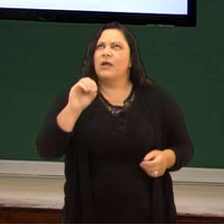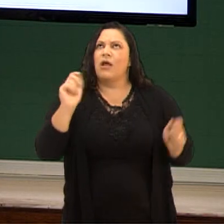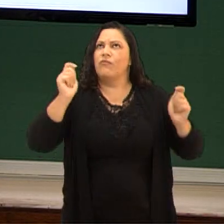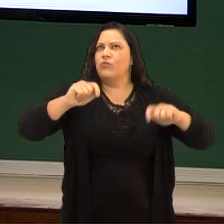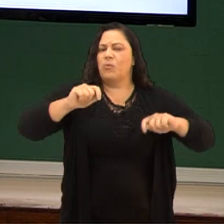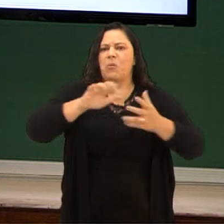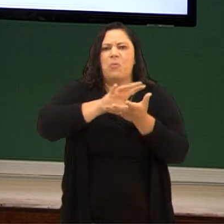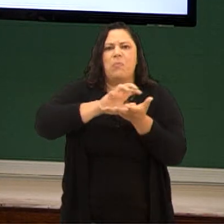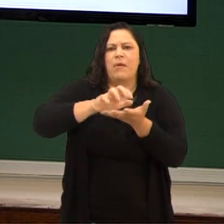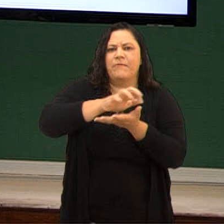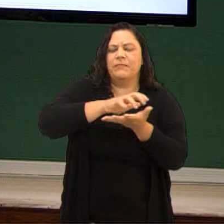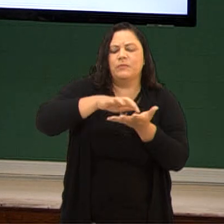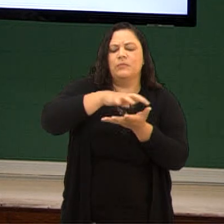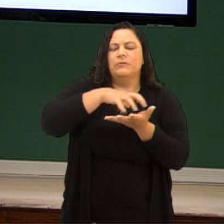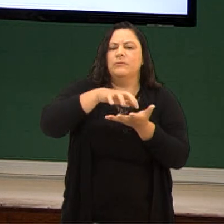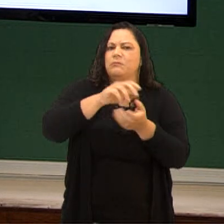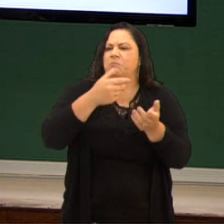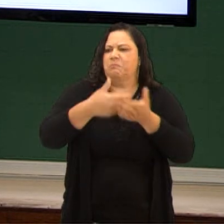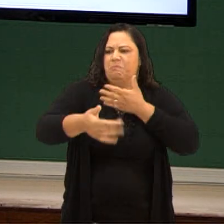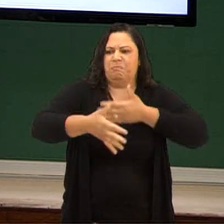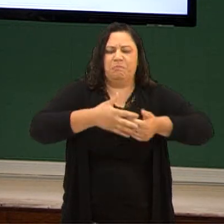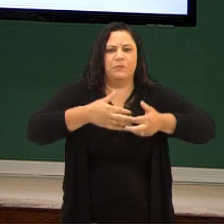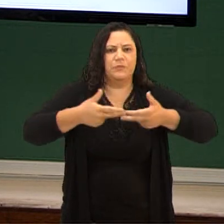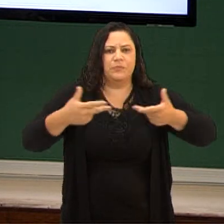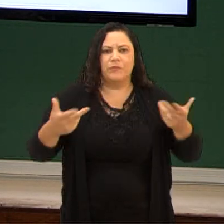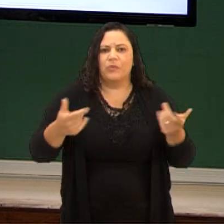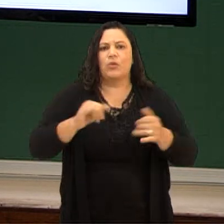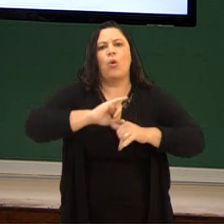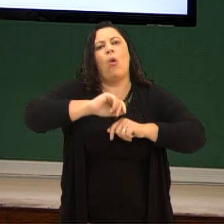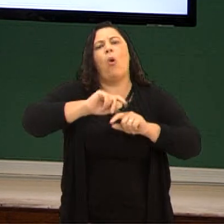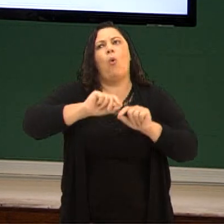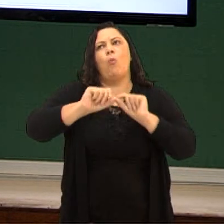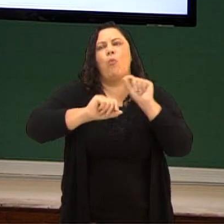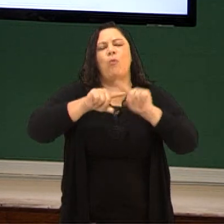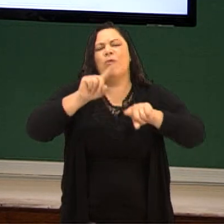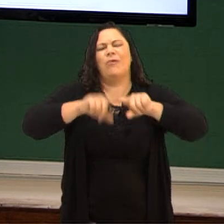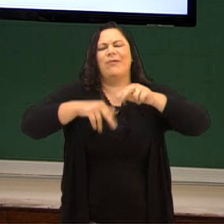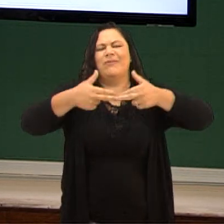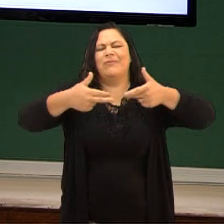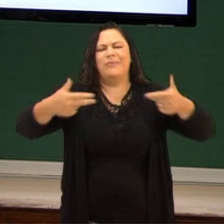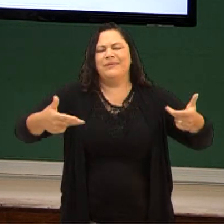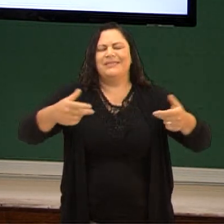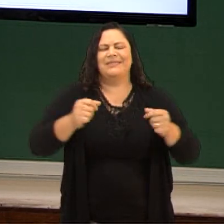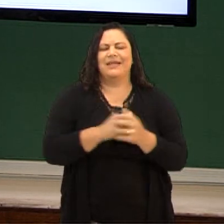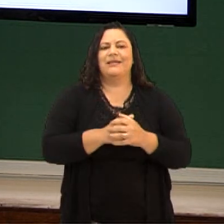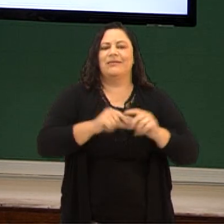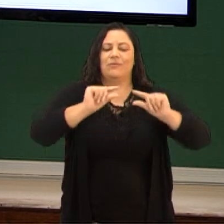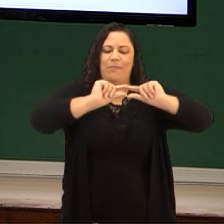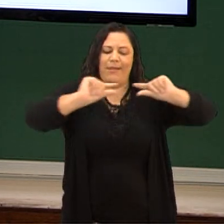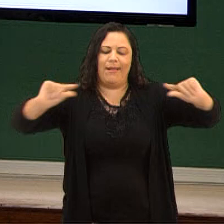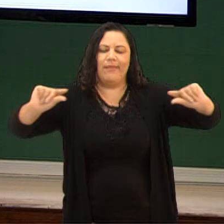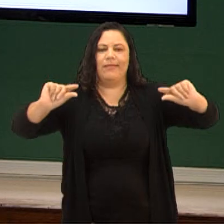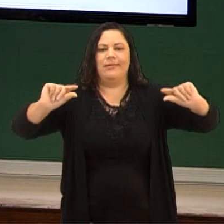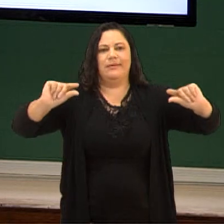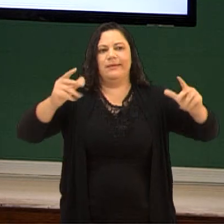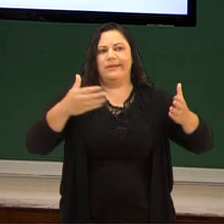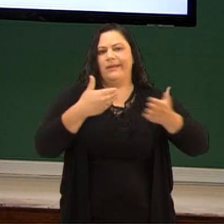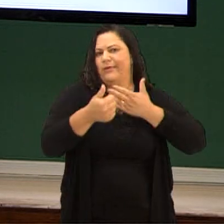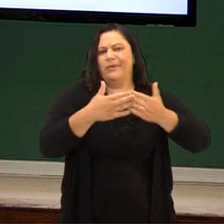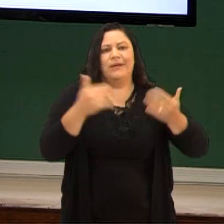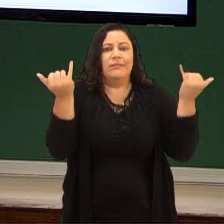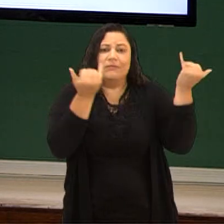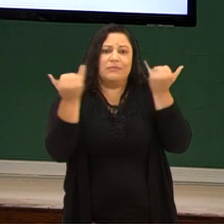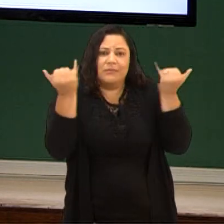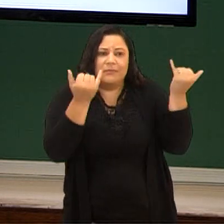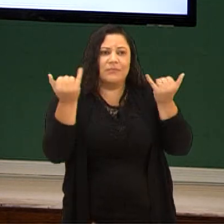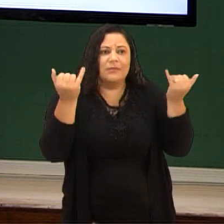objeto, alguma coisa, uma linha, uma coluna, que está demonstrando alguma informação, certo? Nesse caso, como ele é gráfico